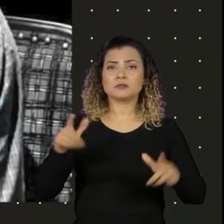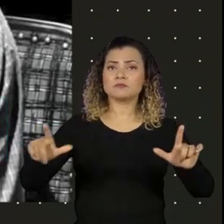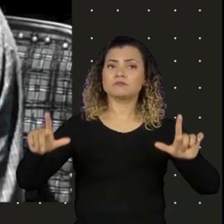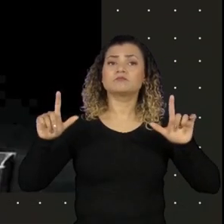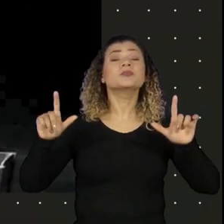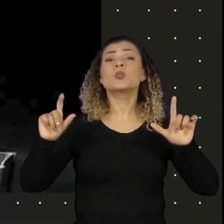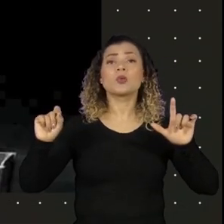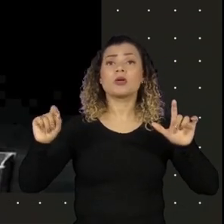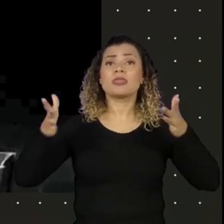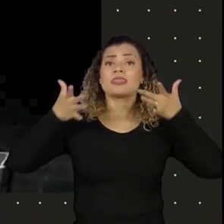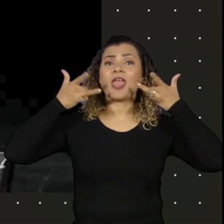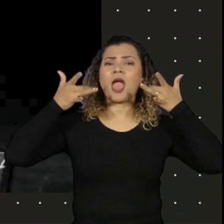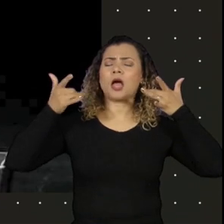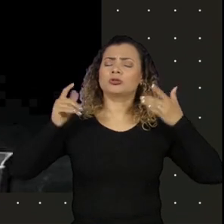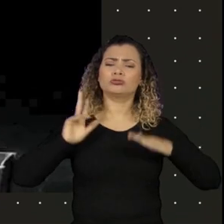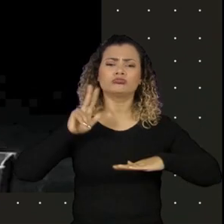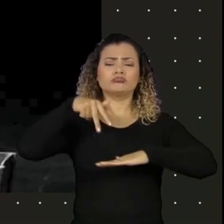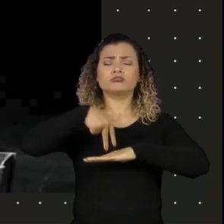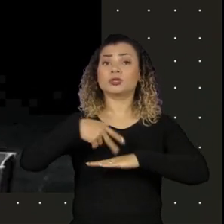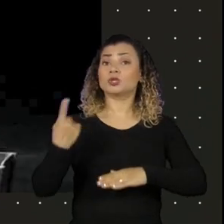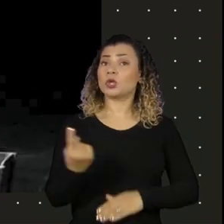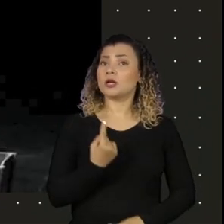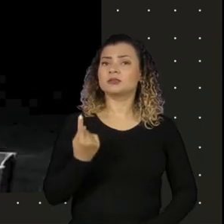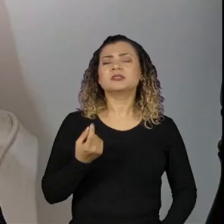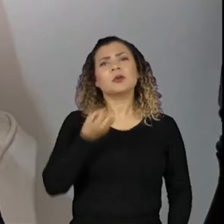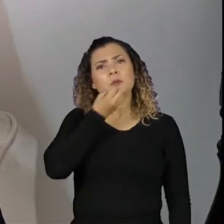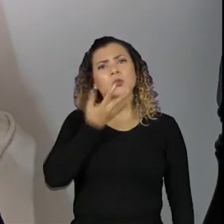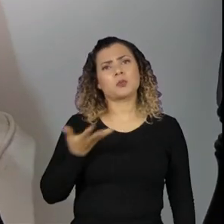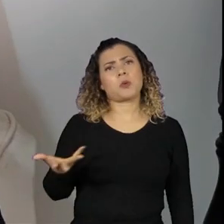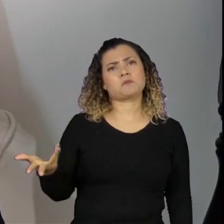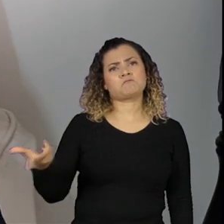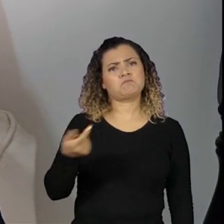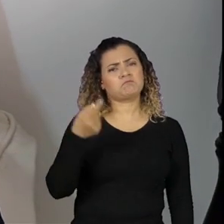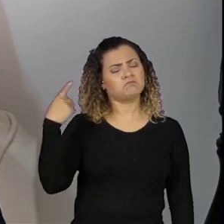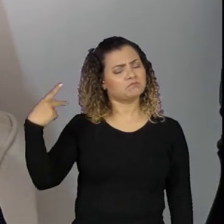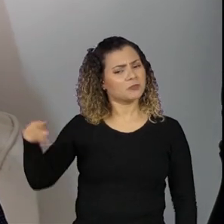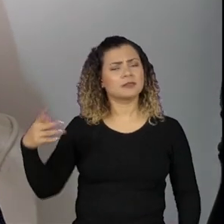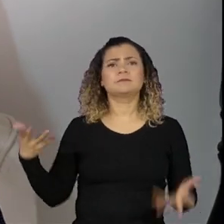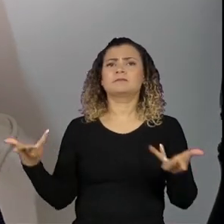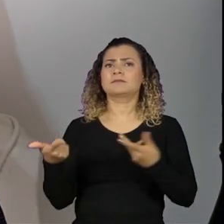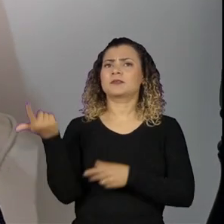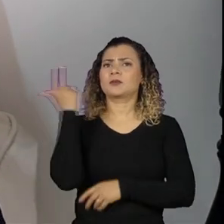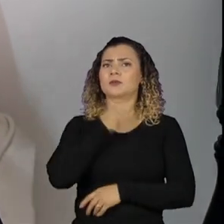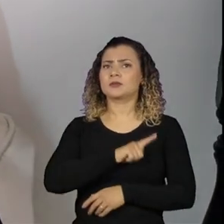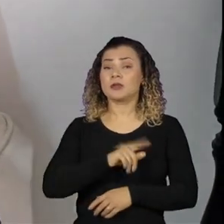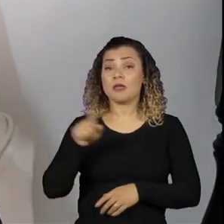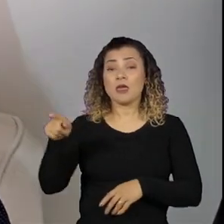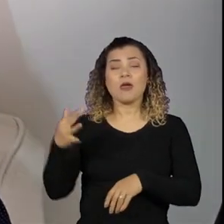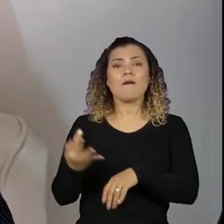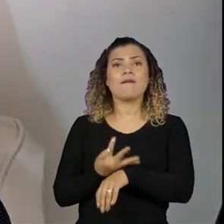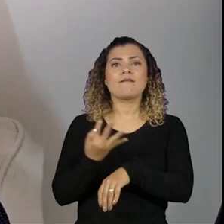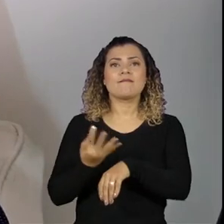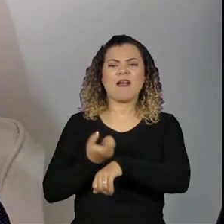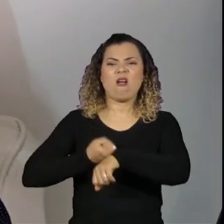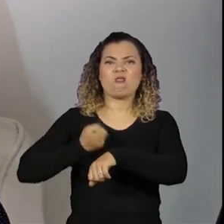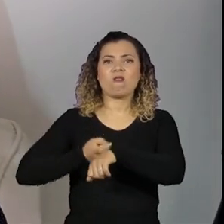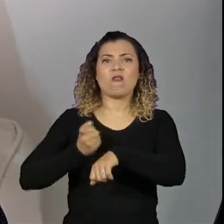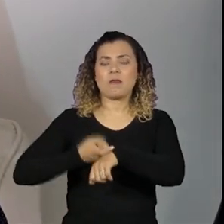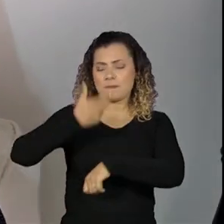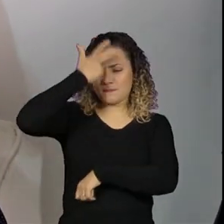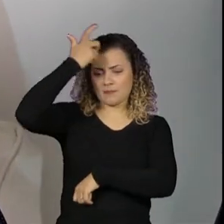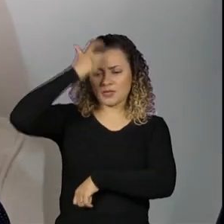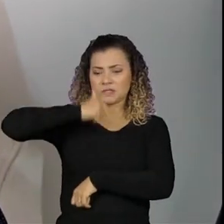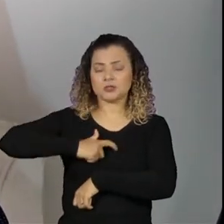o Mário fez tem que ser muito bom. Ele é um rebelde. Falar